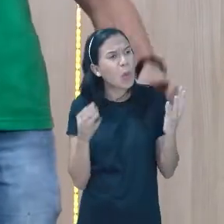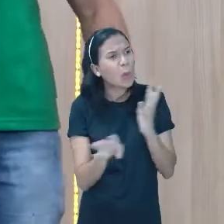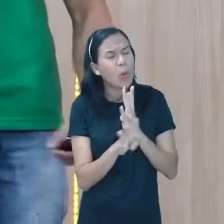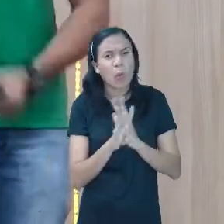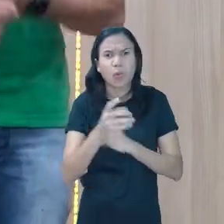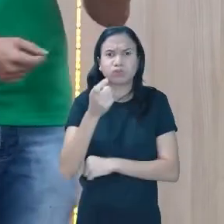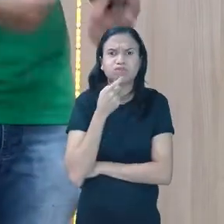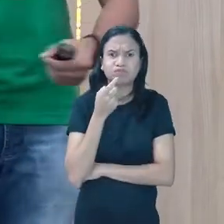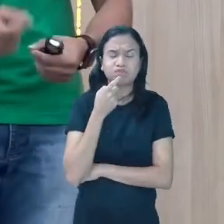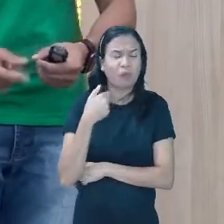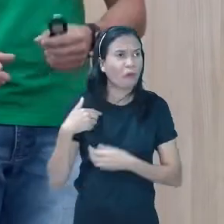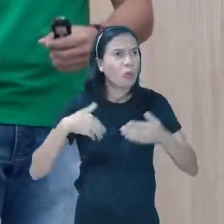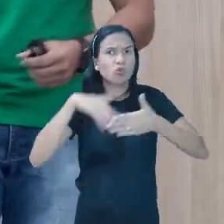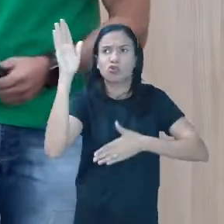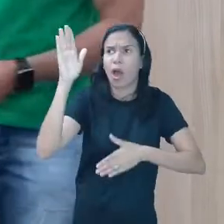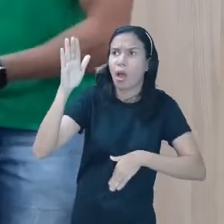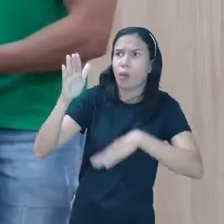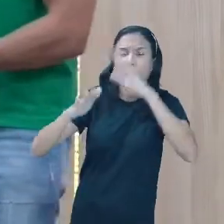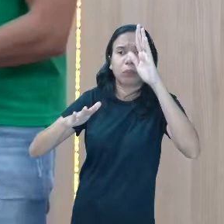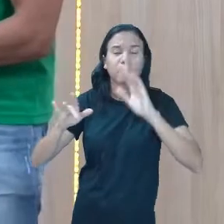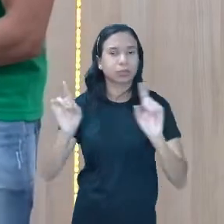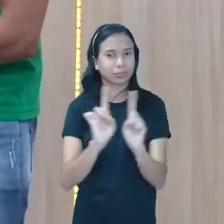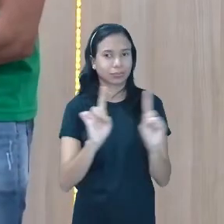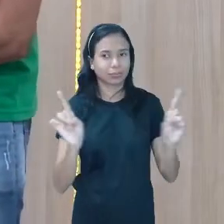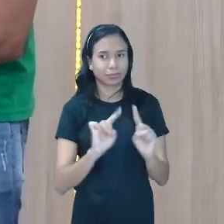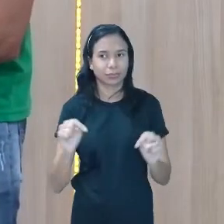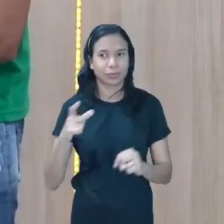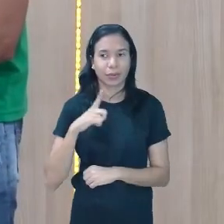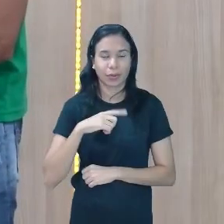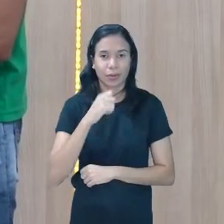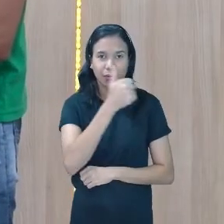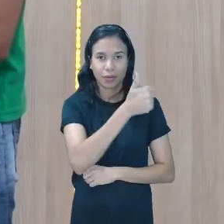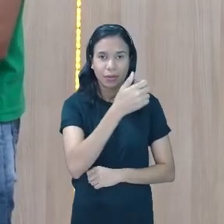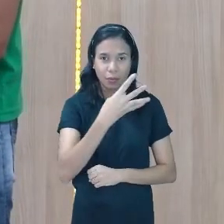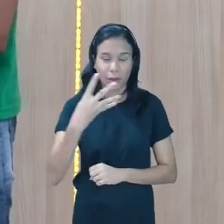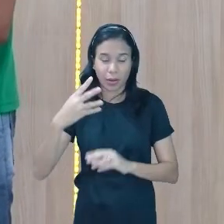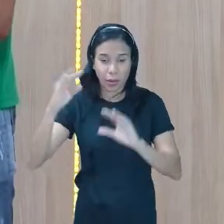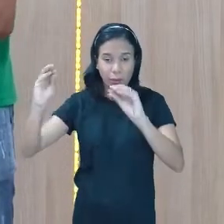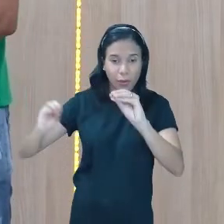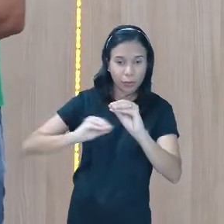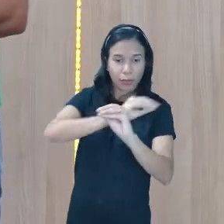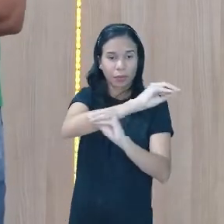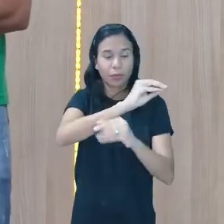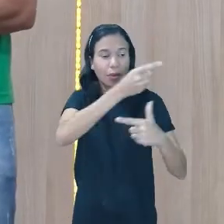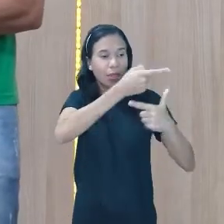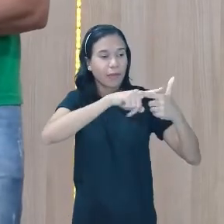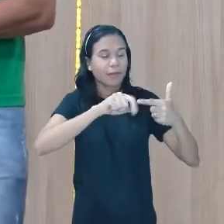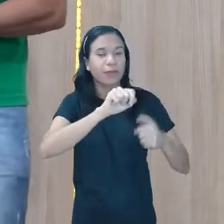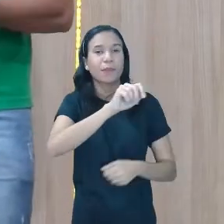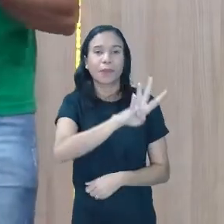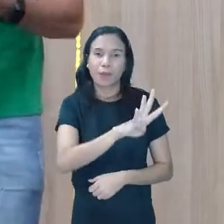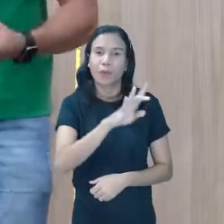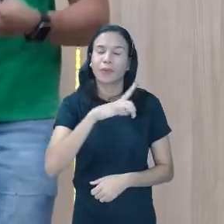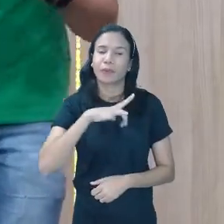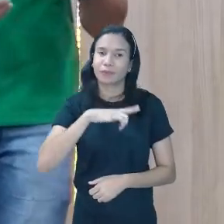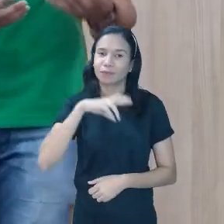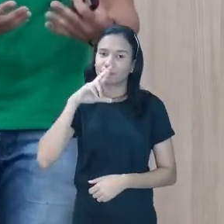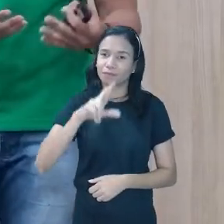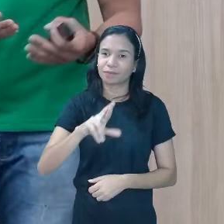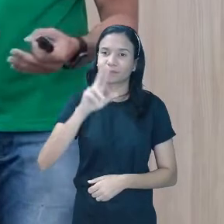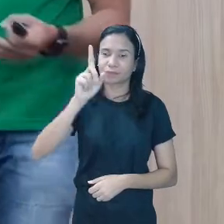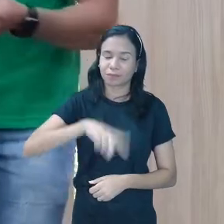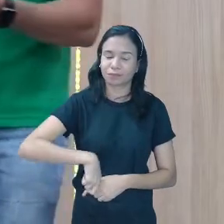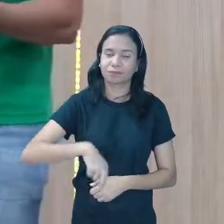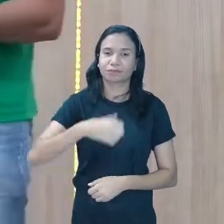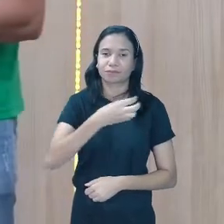descobrir esse 36? Eu vou ficar chutando, é? Não. Basta você pegar o 144 e dividir por 4. O resultado dessa